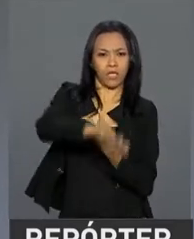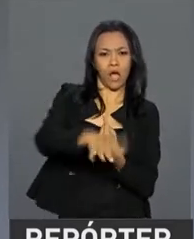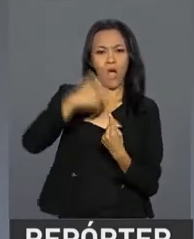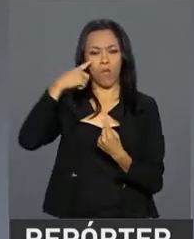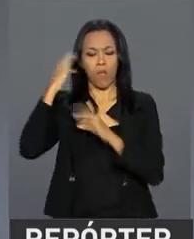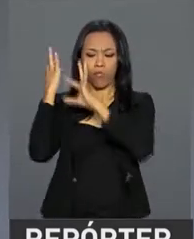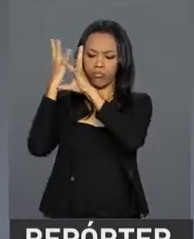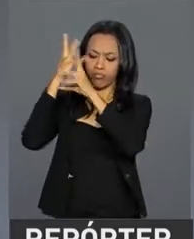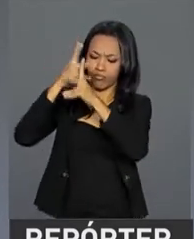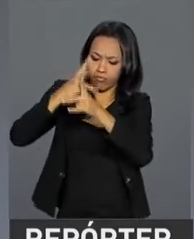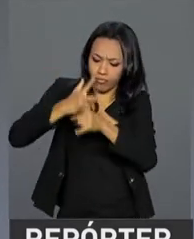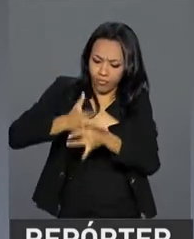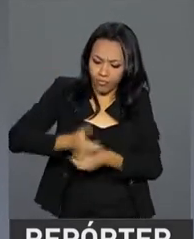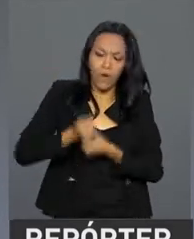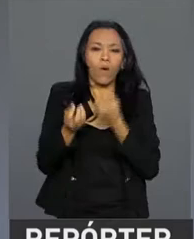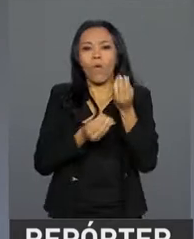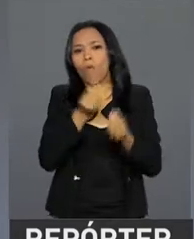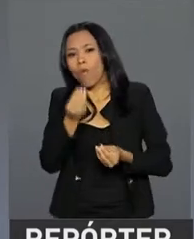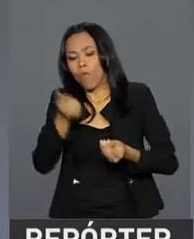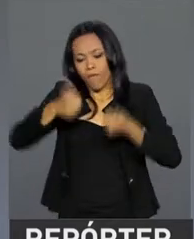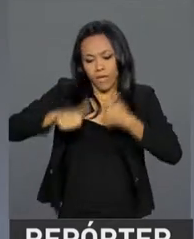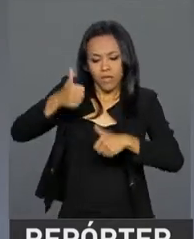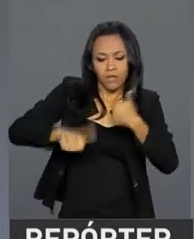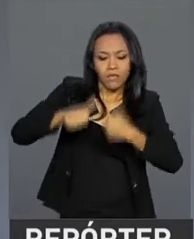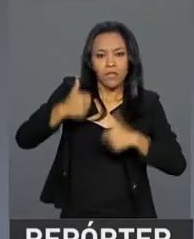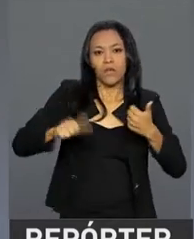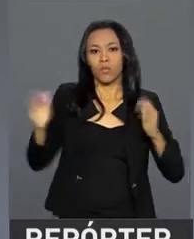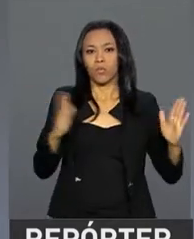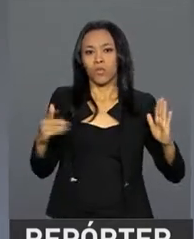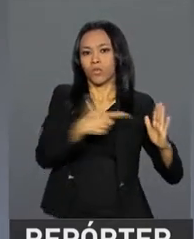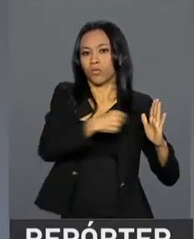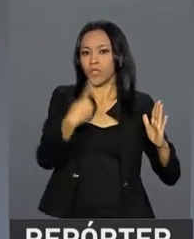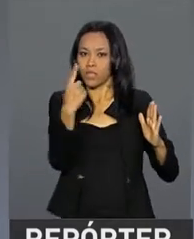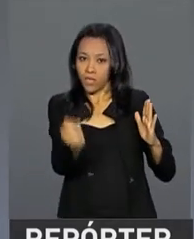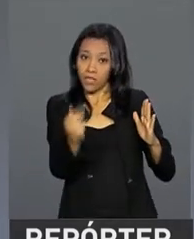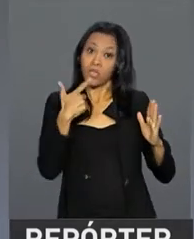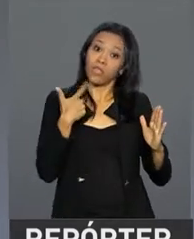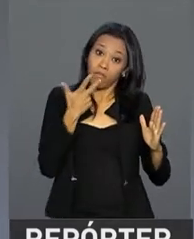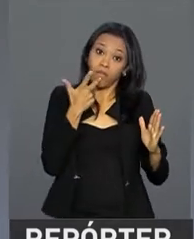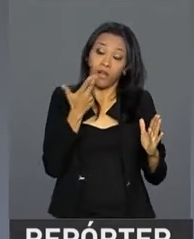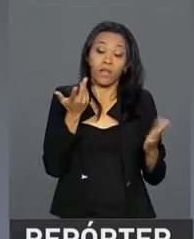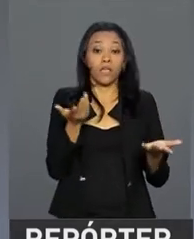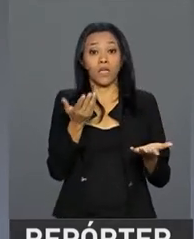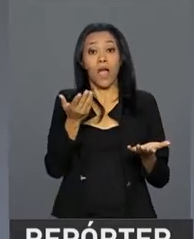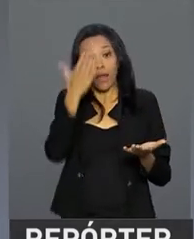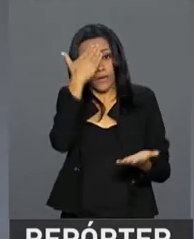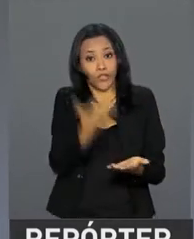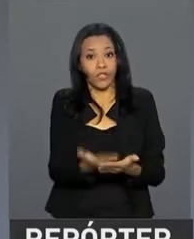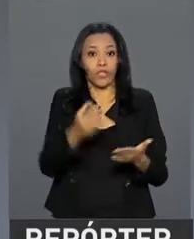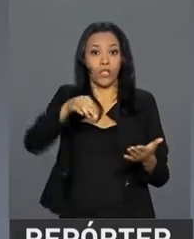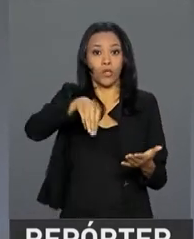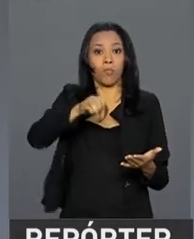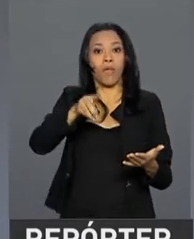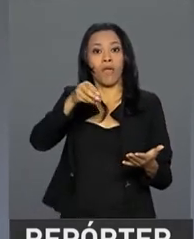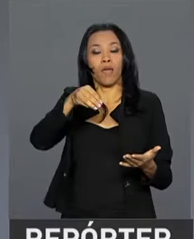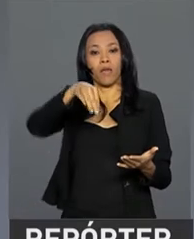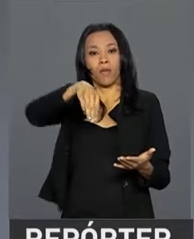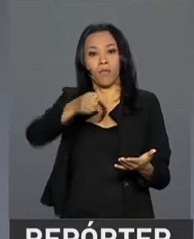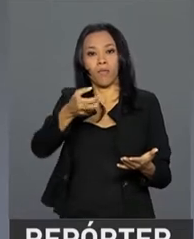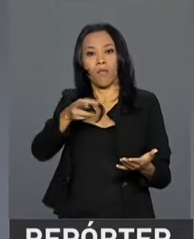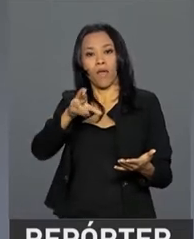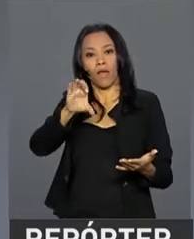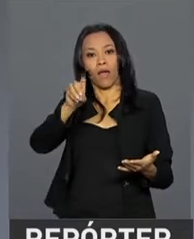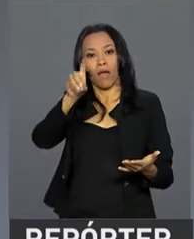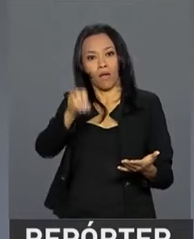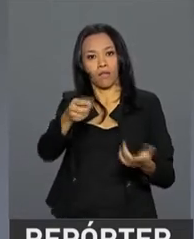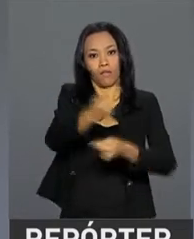do órgão ao longo desse ano de 2017, ele disse que acredita que o mercado financeiro vai revisar para cima essa